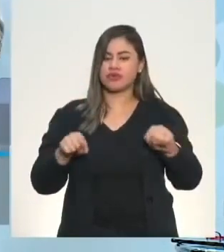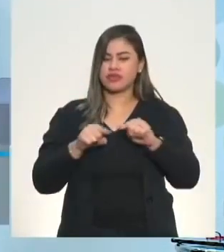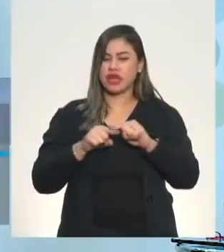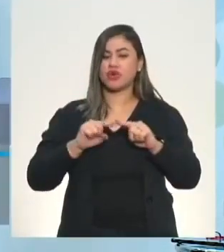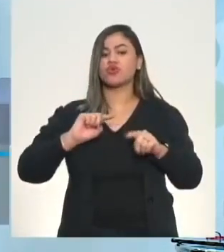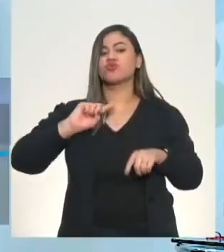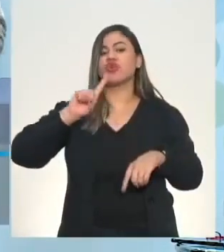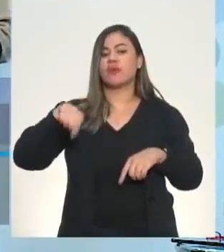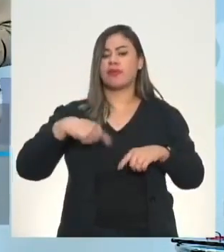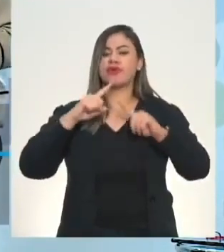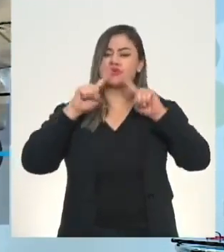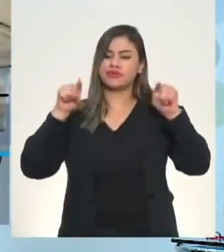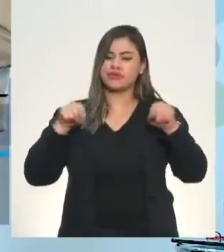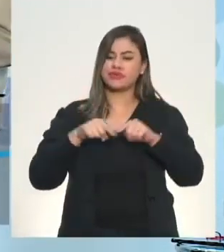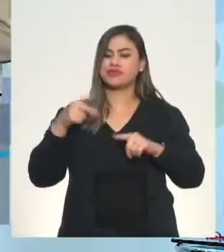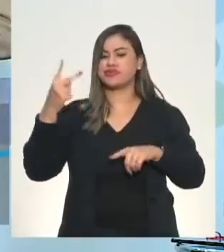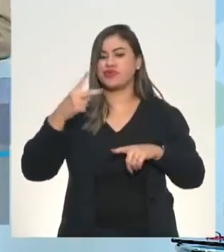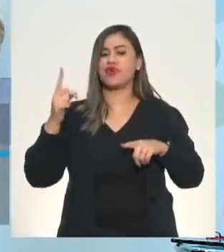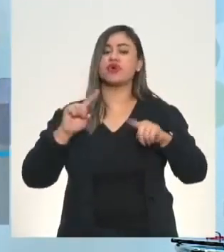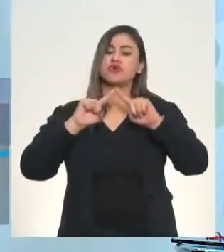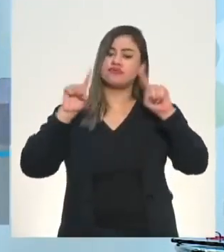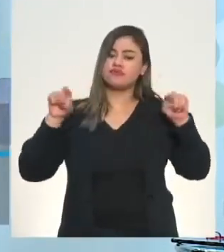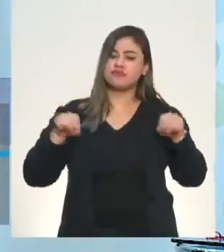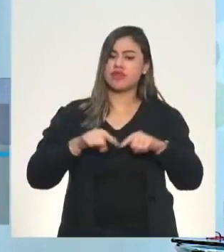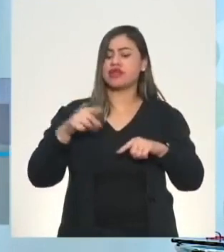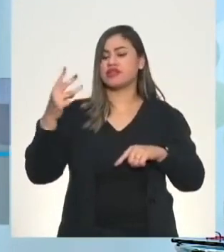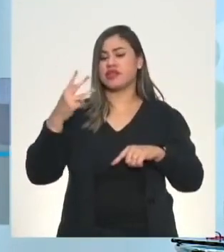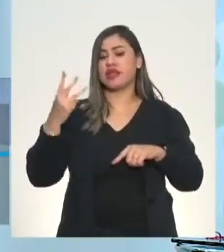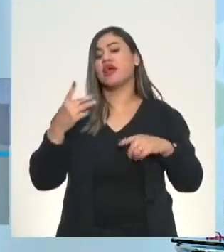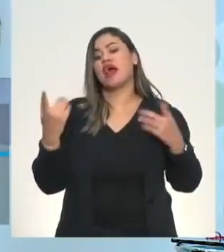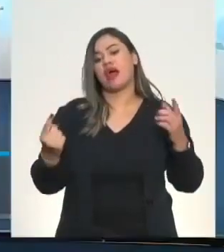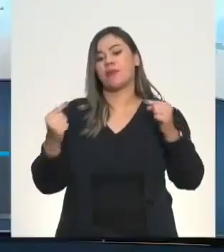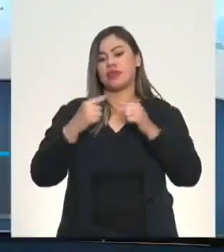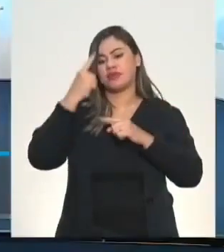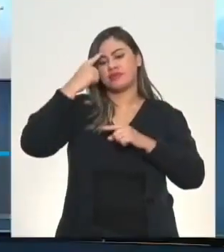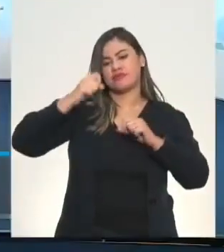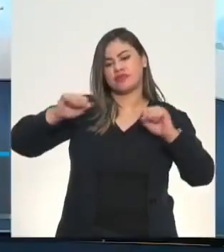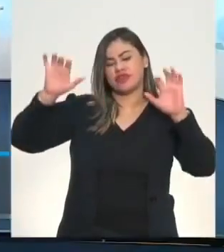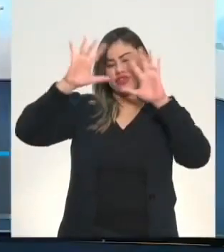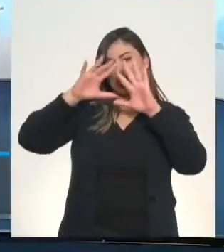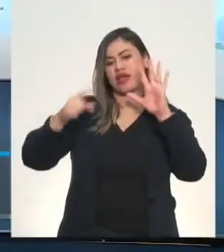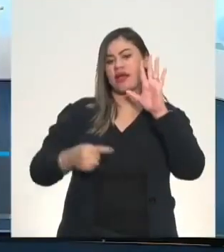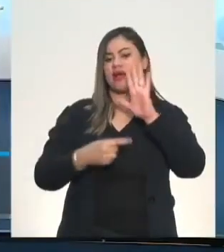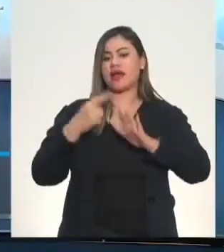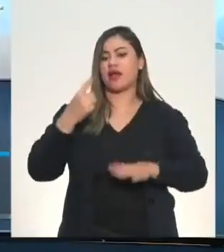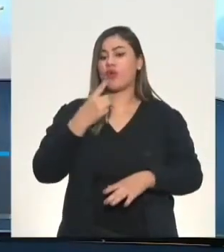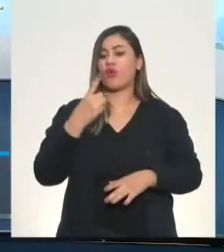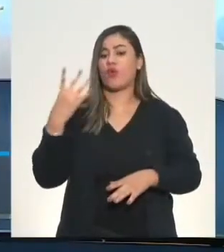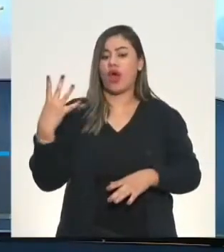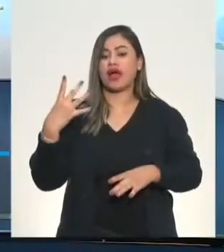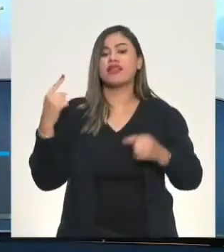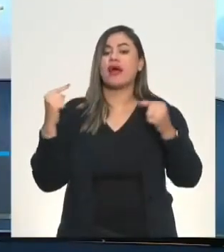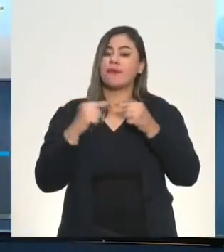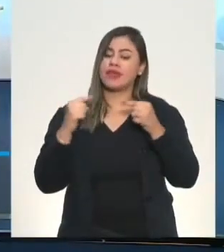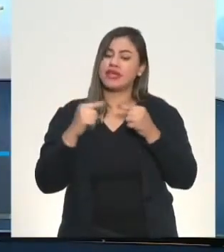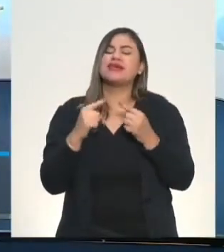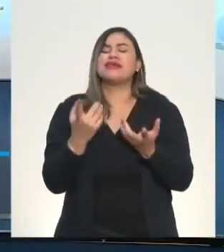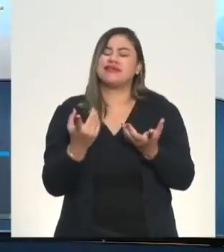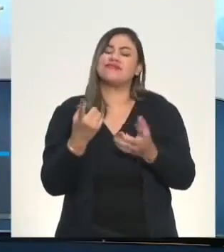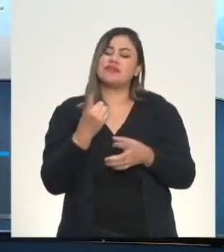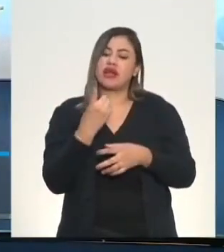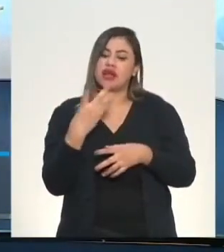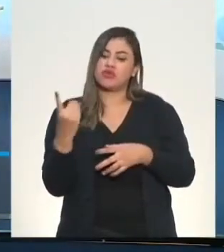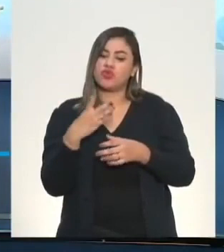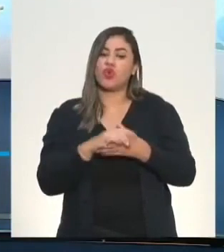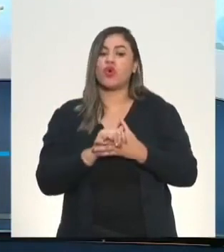2 retângulos, na figura 3, 3 retângulos, eu imagino que na 14ª figura eu tenha 14 retângulos, tudo bem? Bom, se eu tenho